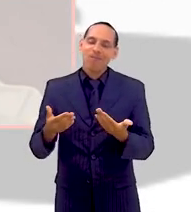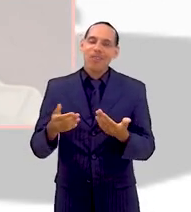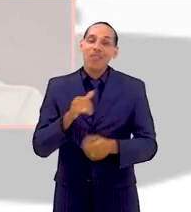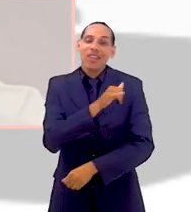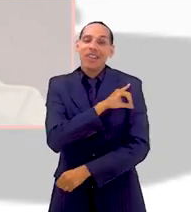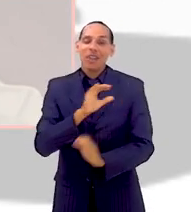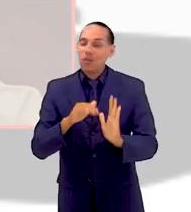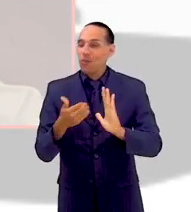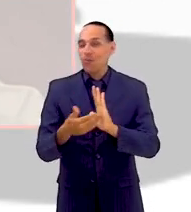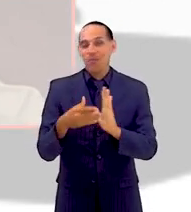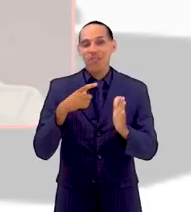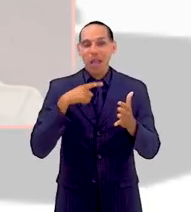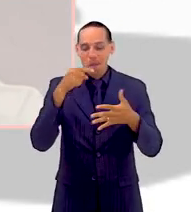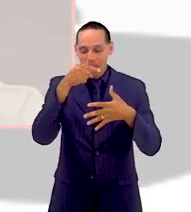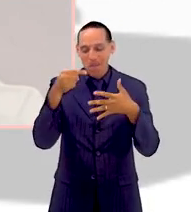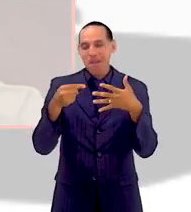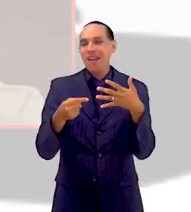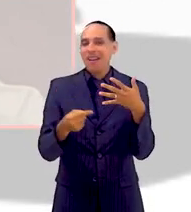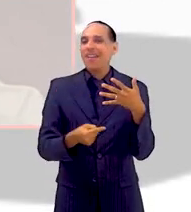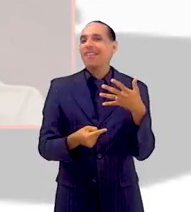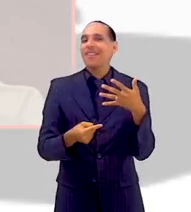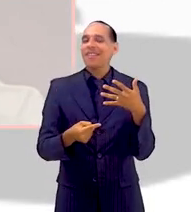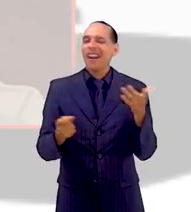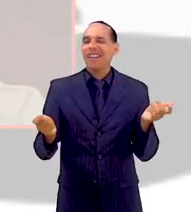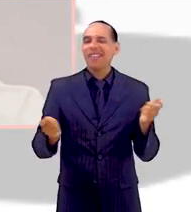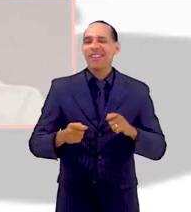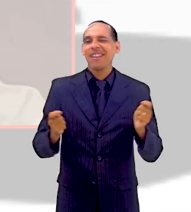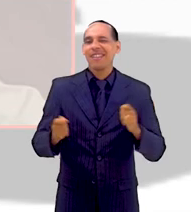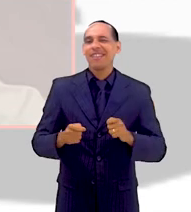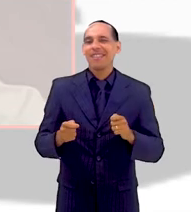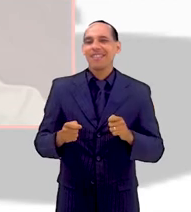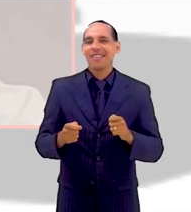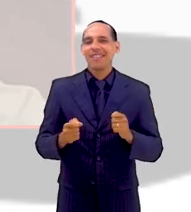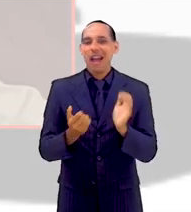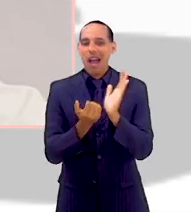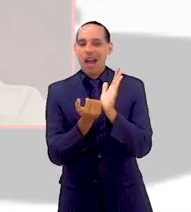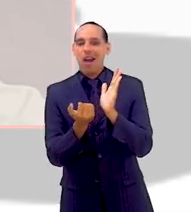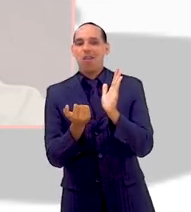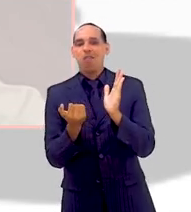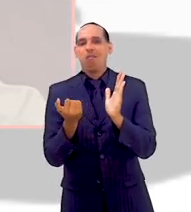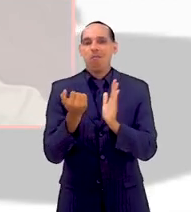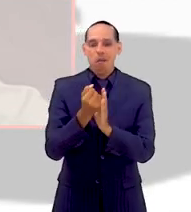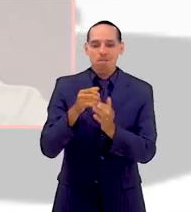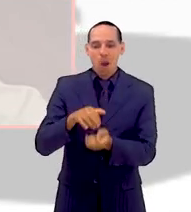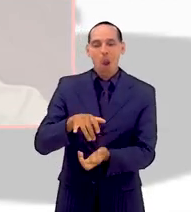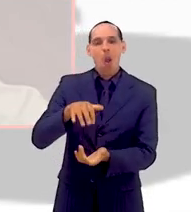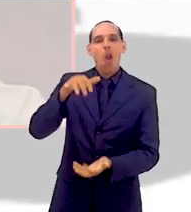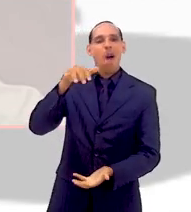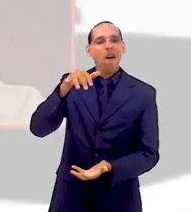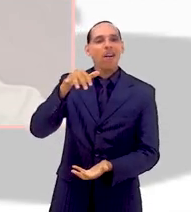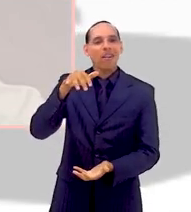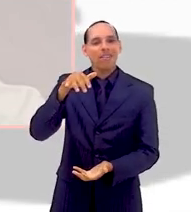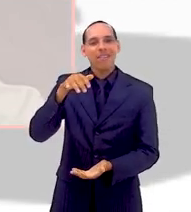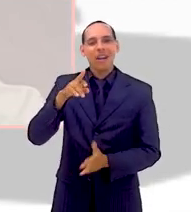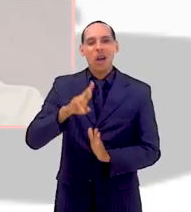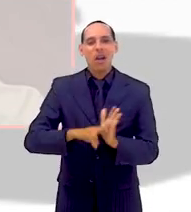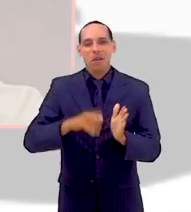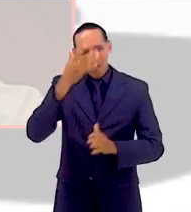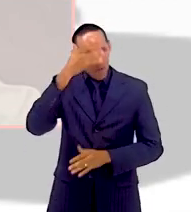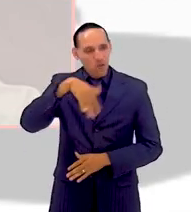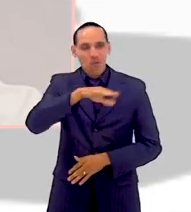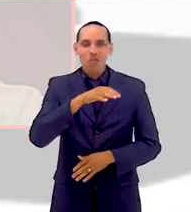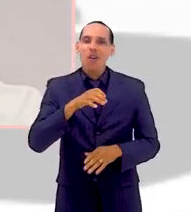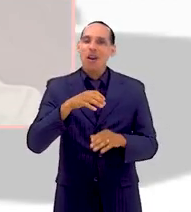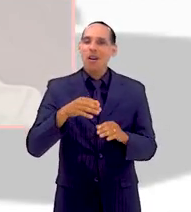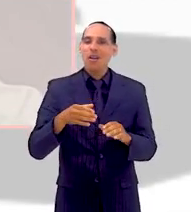números tão substantivos, tão volumosos de resultados dos empresários.